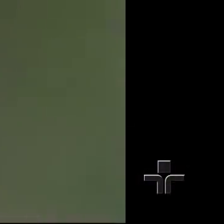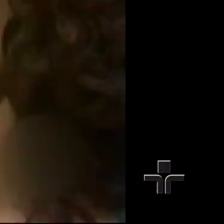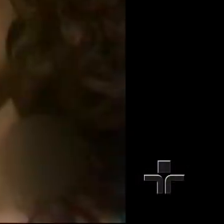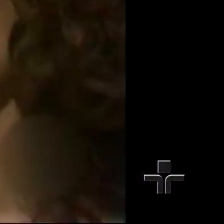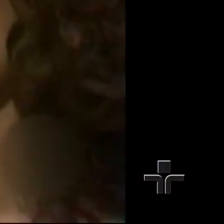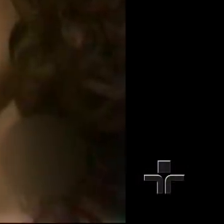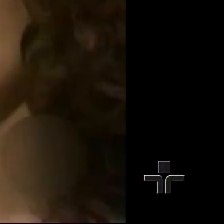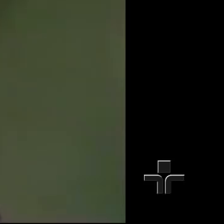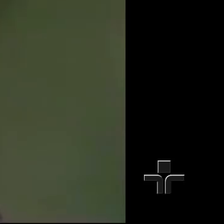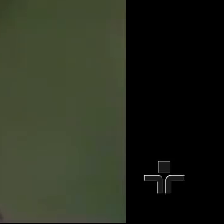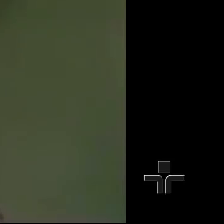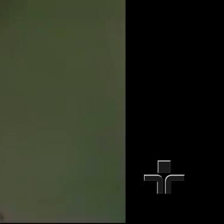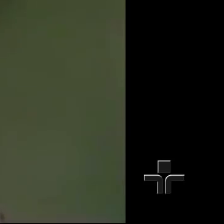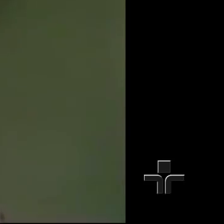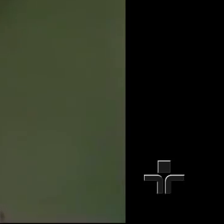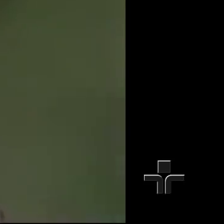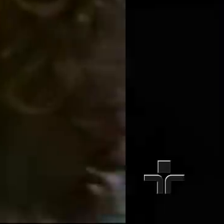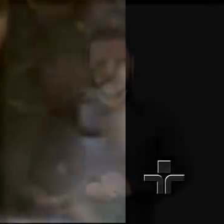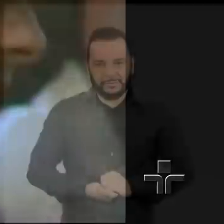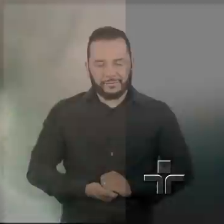mãe?